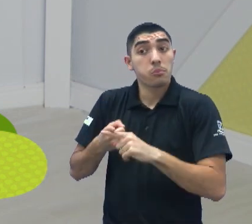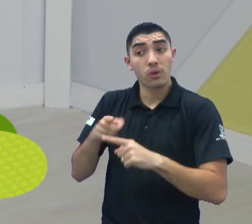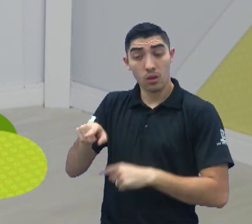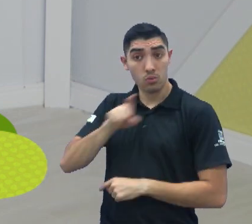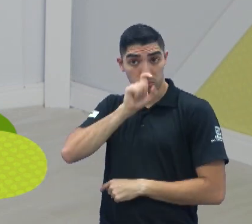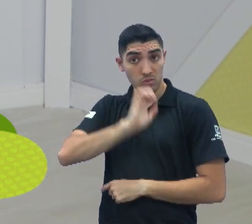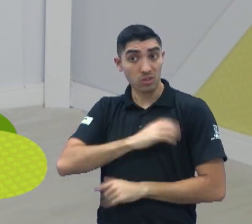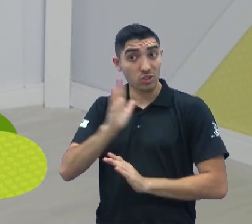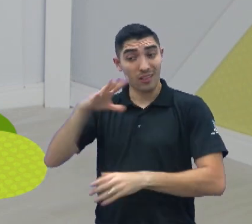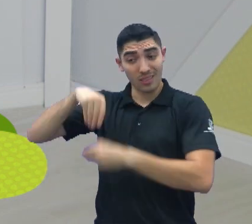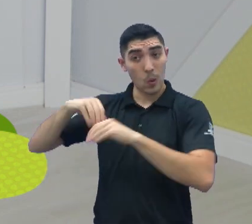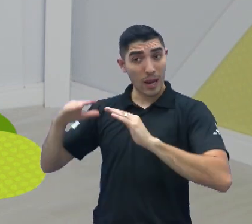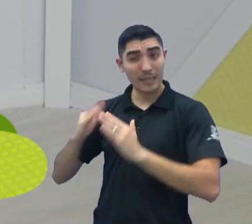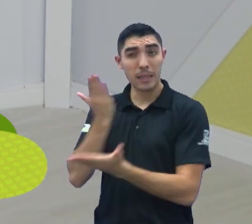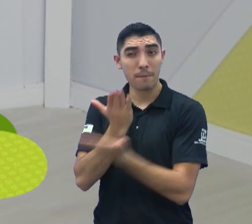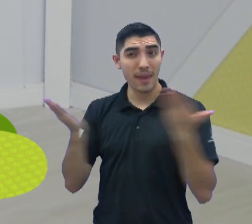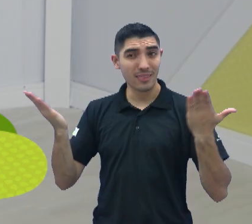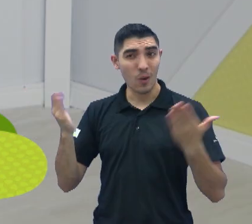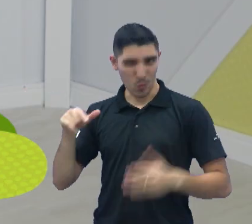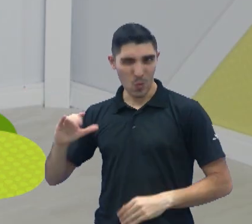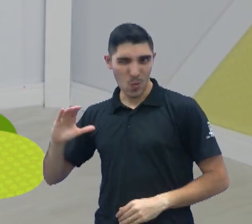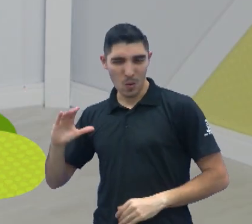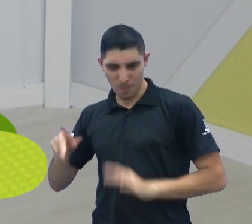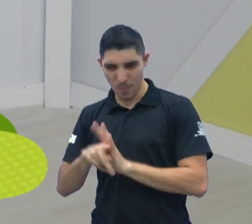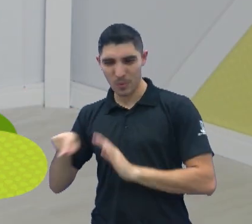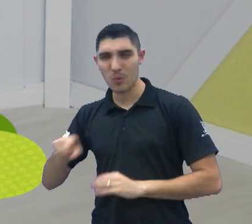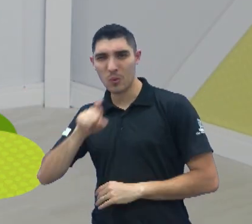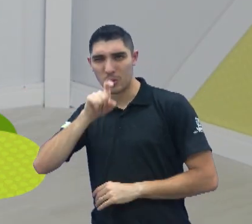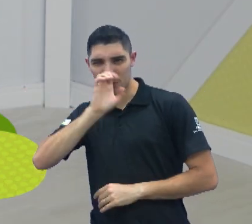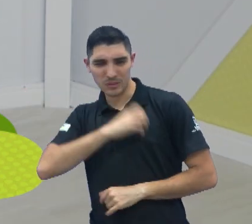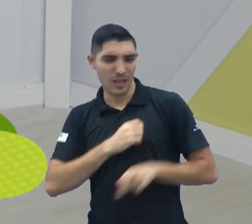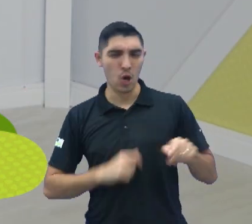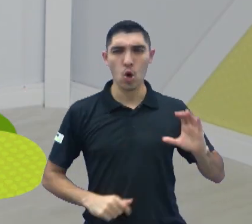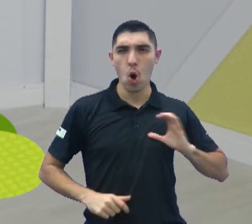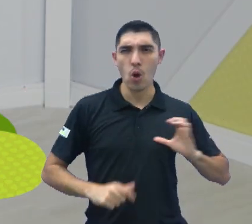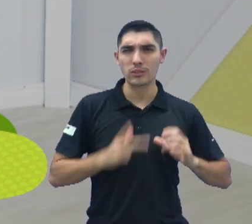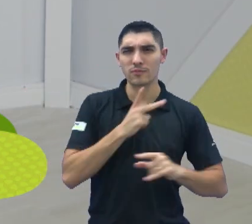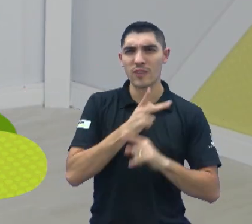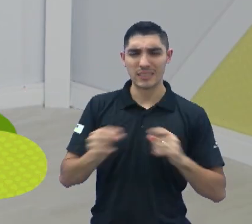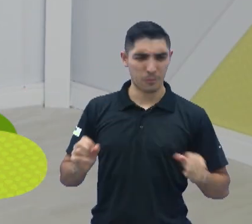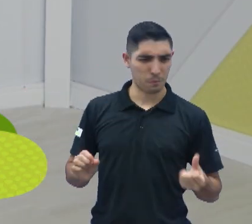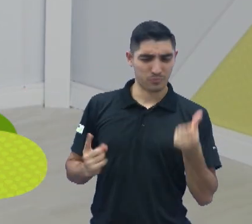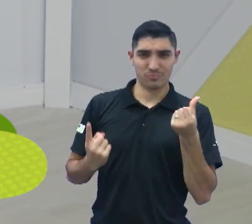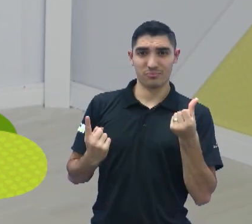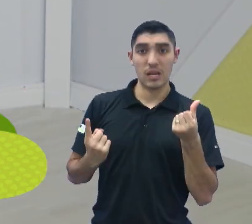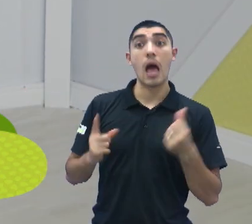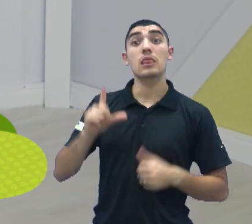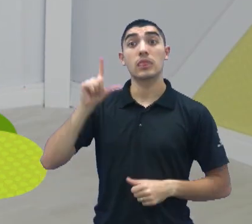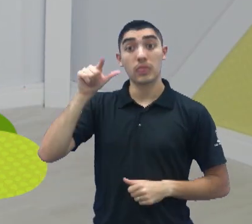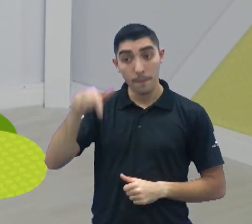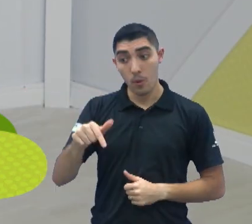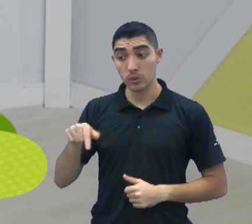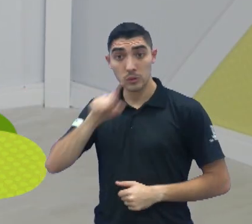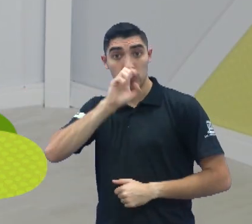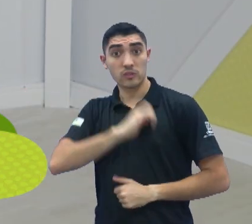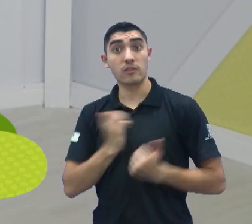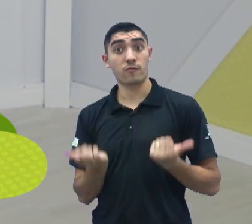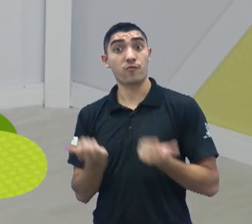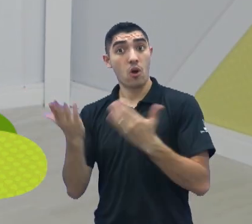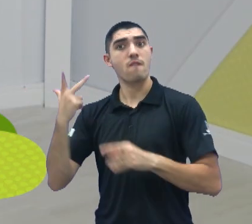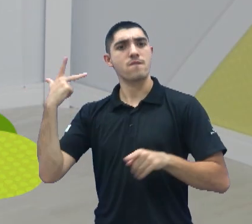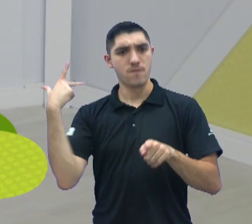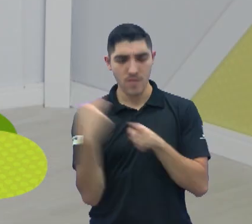casa pro Corinthians na fase de classificação por 6-1, se não me falha a memória aqui, e depois venceu lá no Parque São Jorge o próprio Corinthians